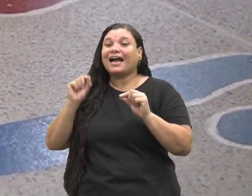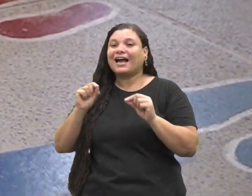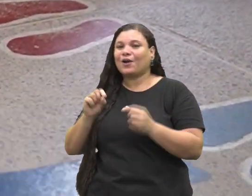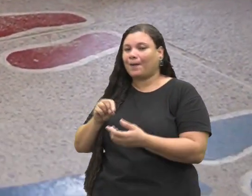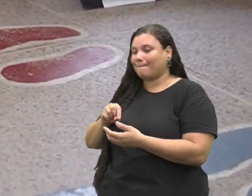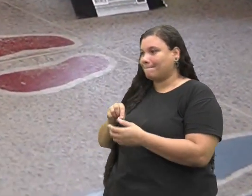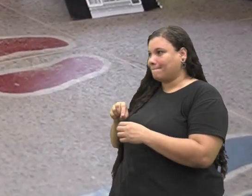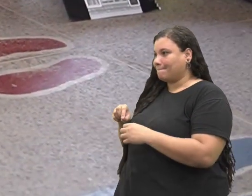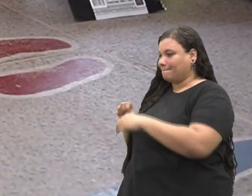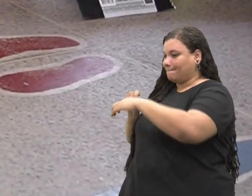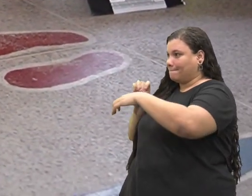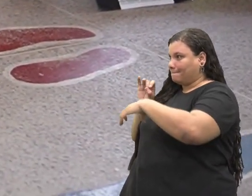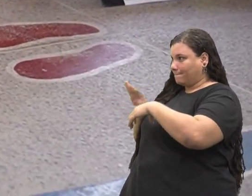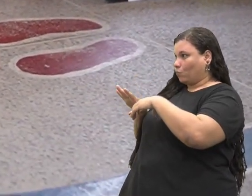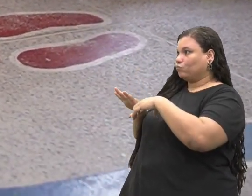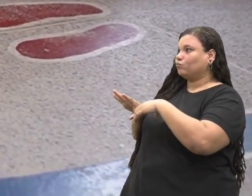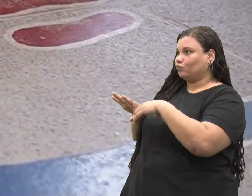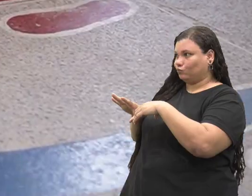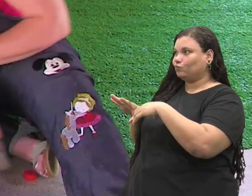tem? Aí. Ah, ixi.